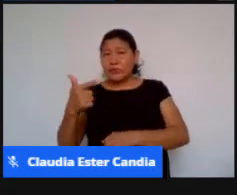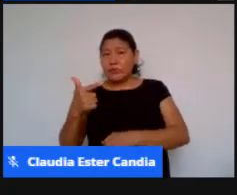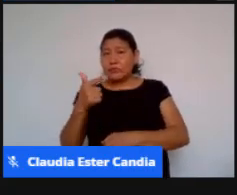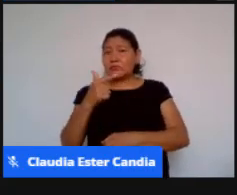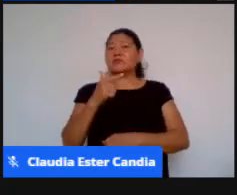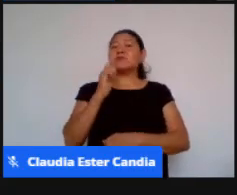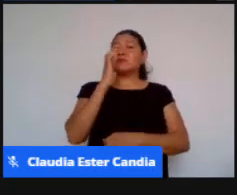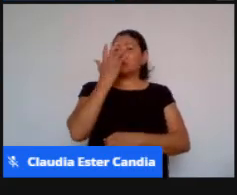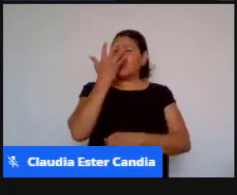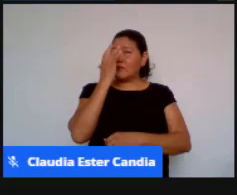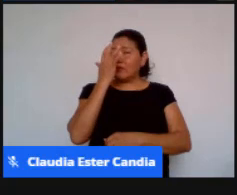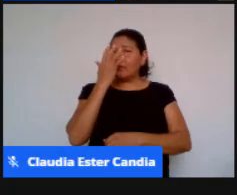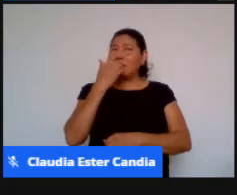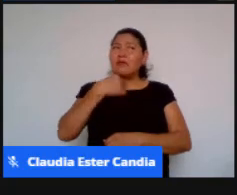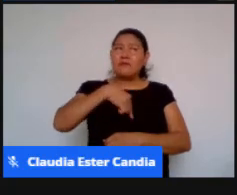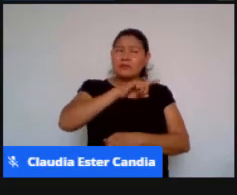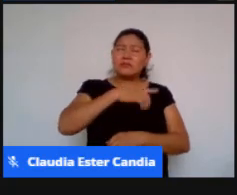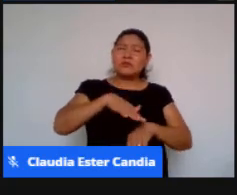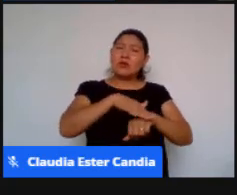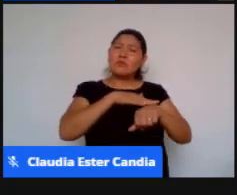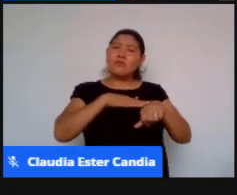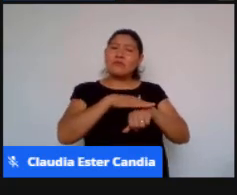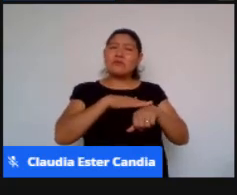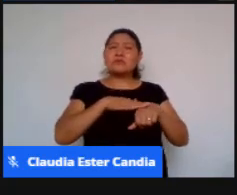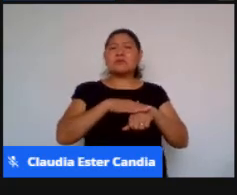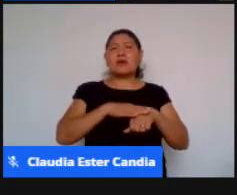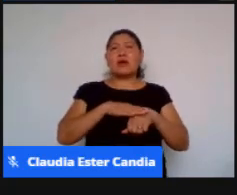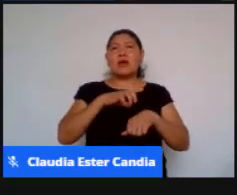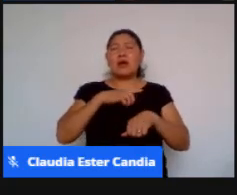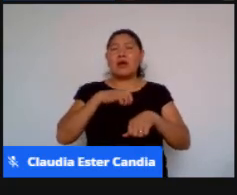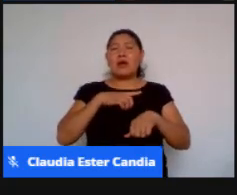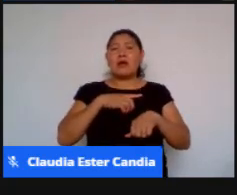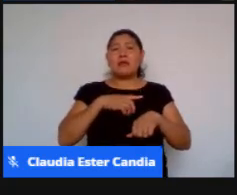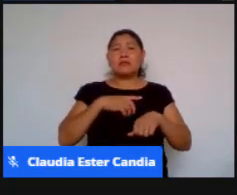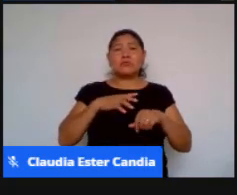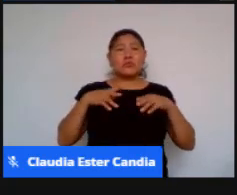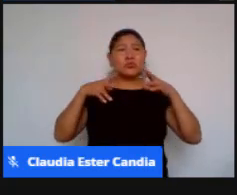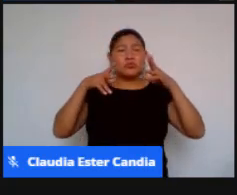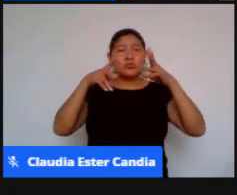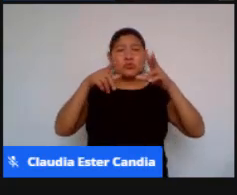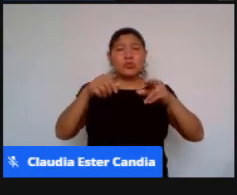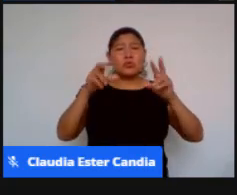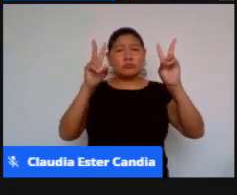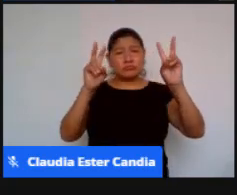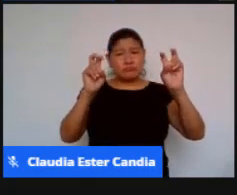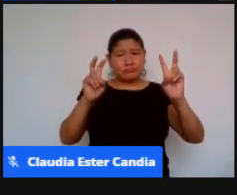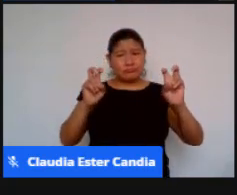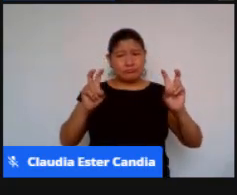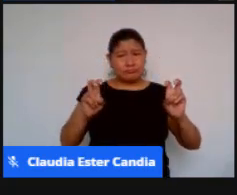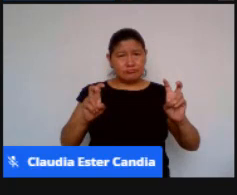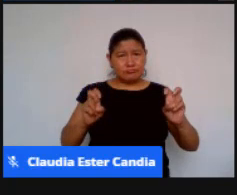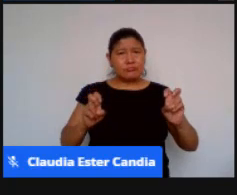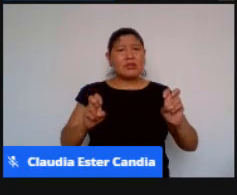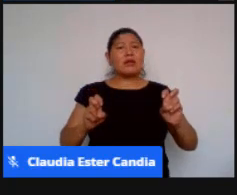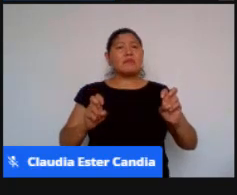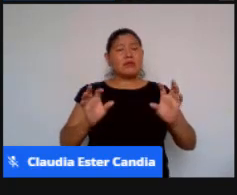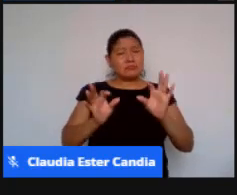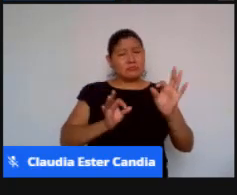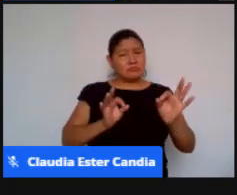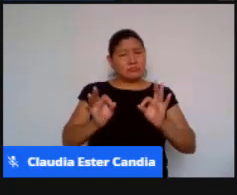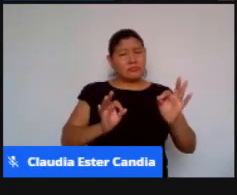já conversaram por aí. Essas questões, né, foram todas elaboradas pela equipe de geografia, então elas